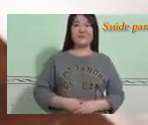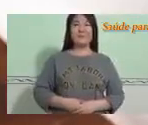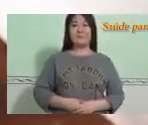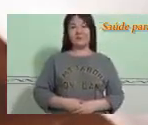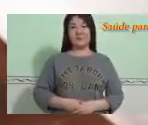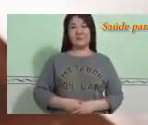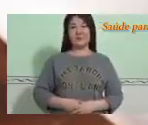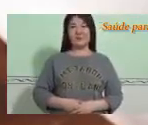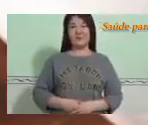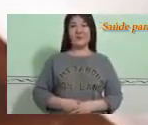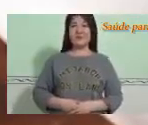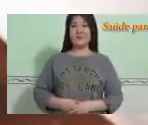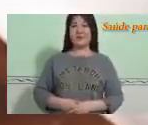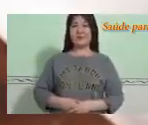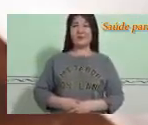agudo